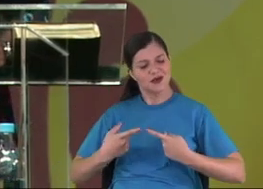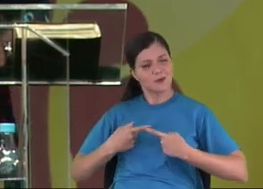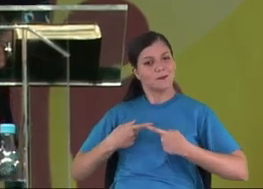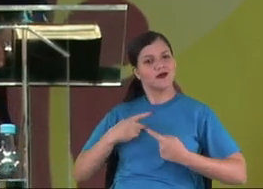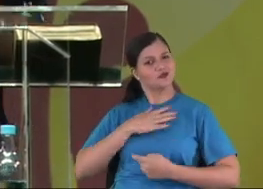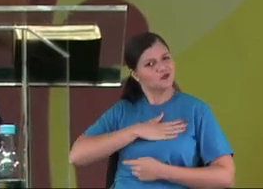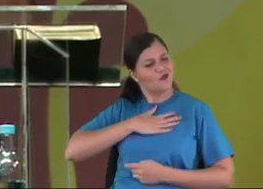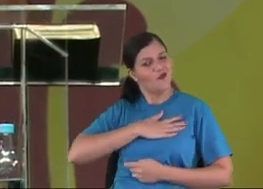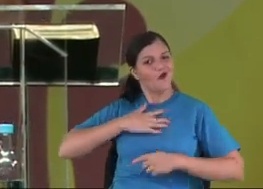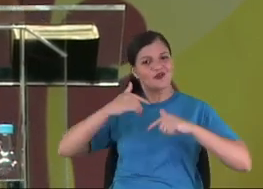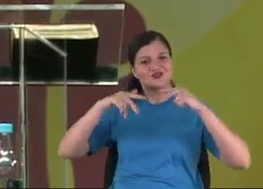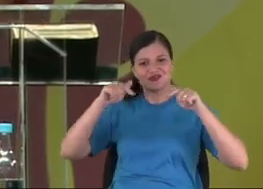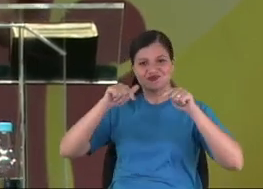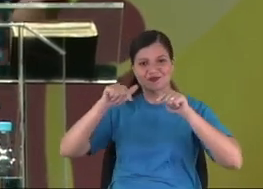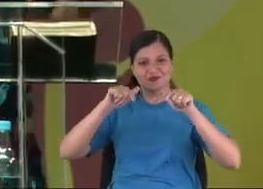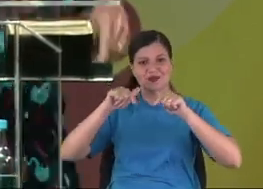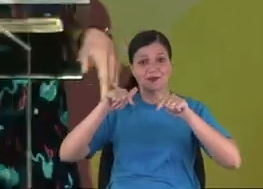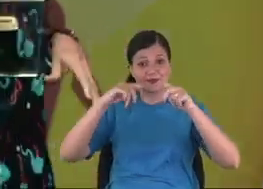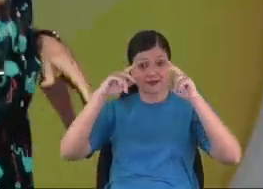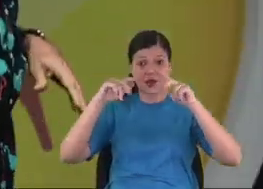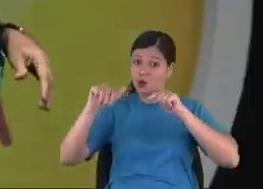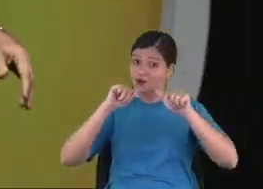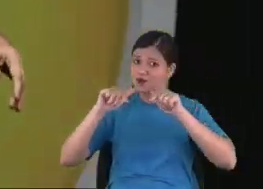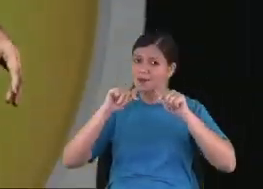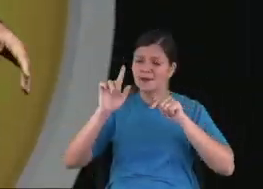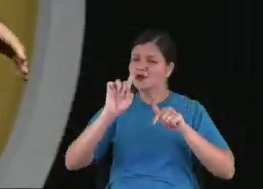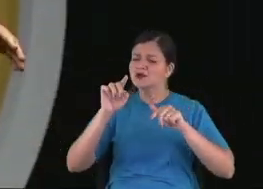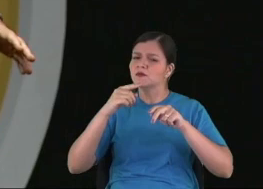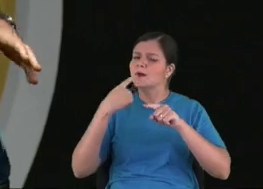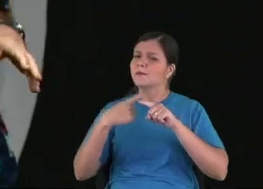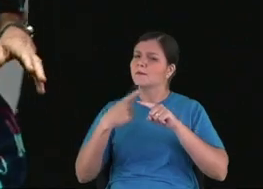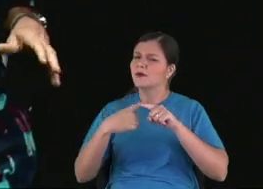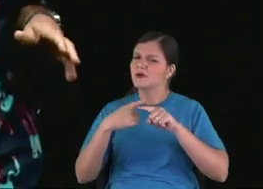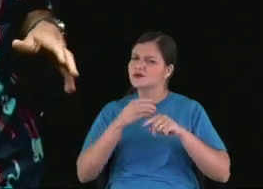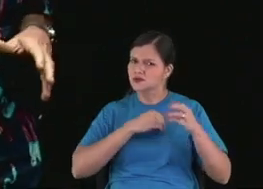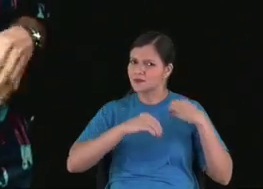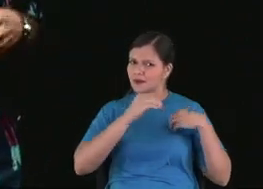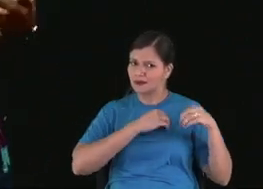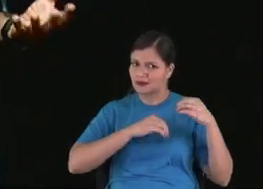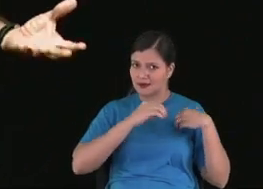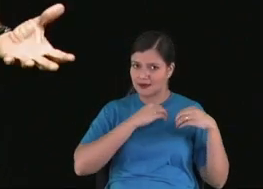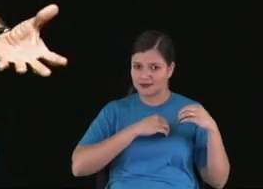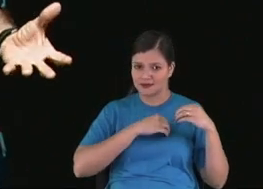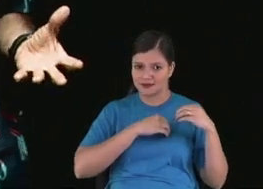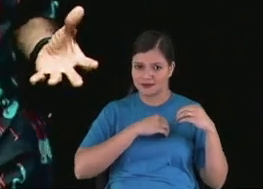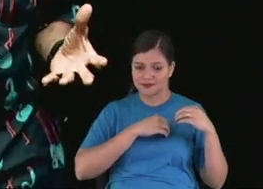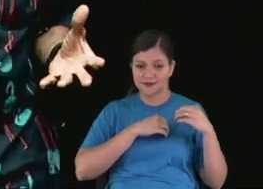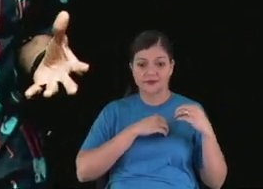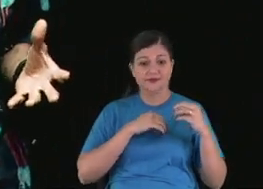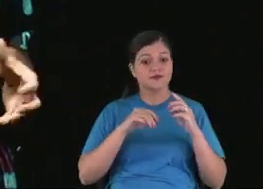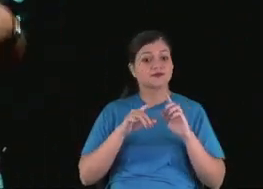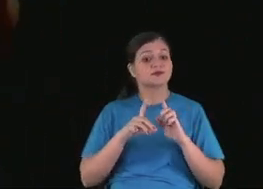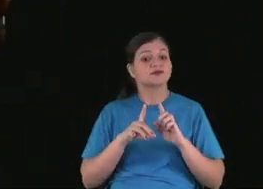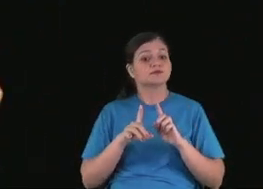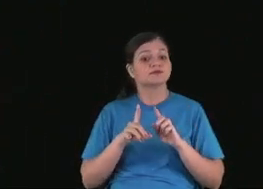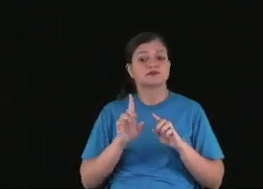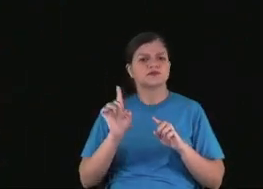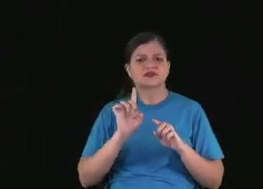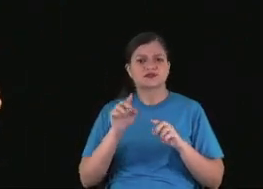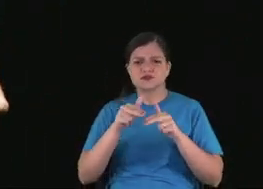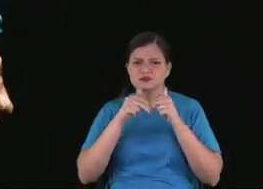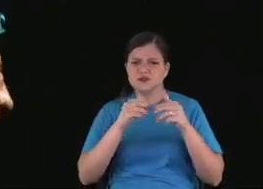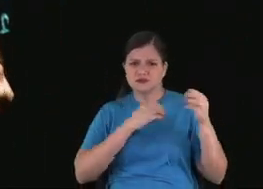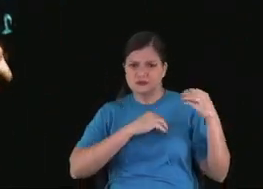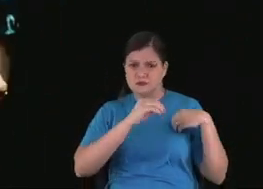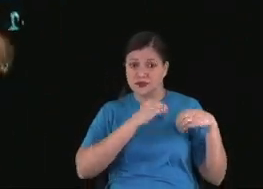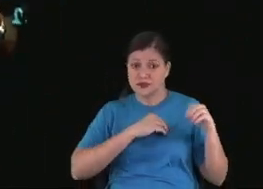trabalhar. O trabalho não veio por causa da maldição do pecado, não é fruto do pecado original, né? Não é resultado do pecado